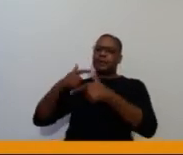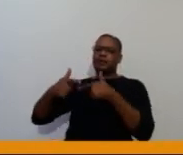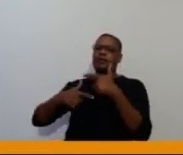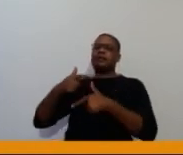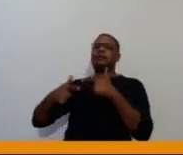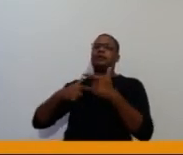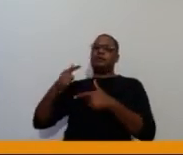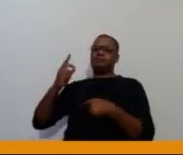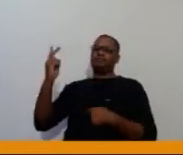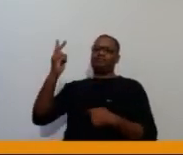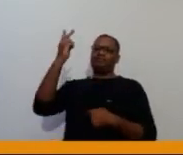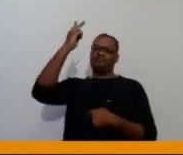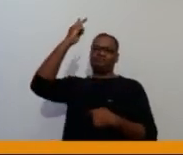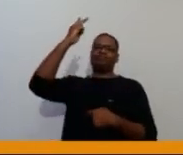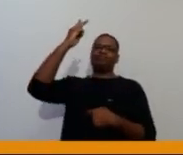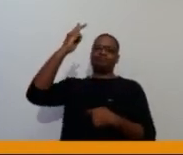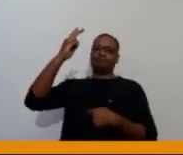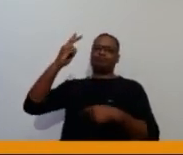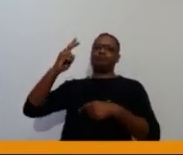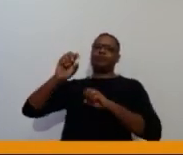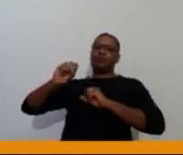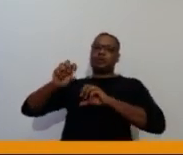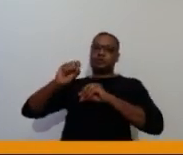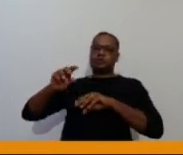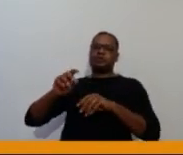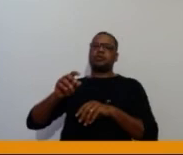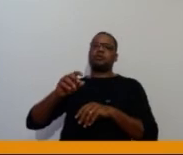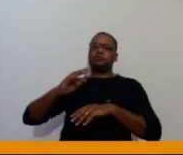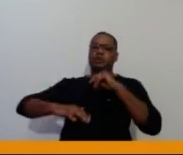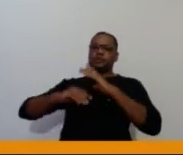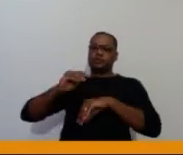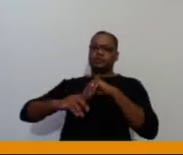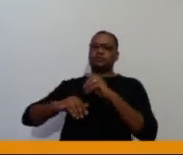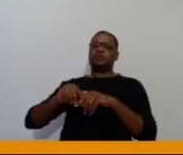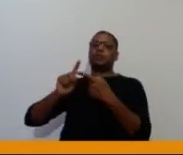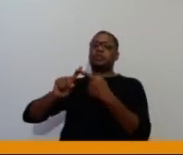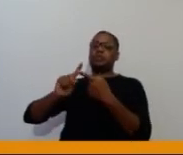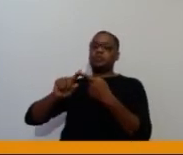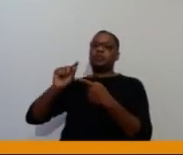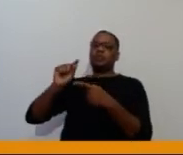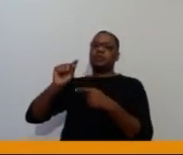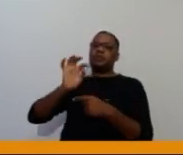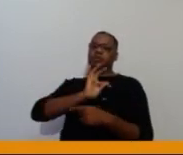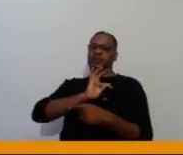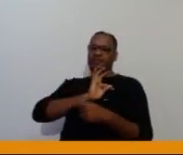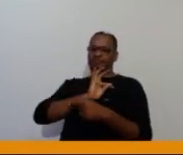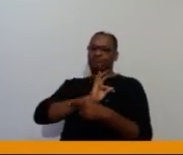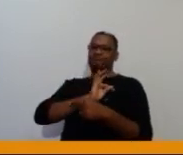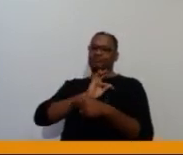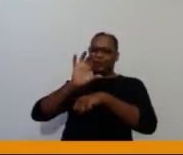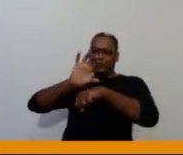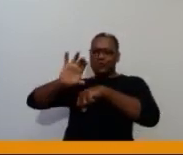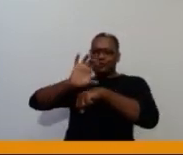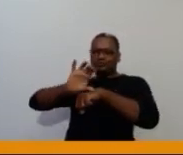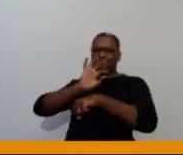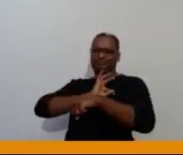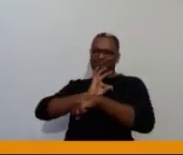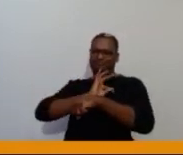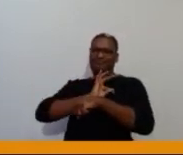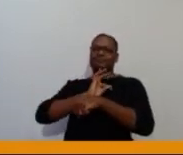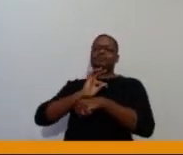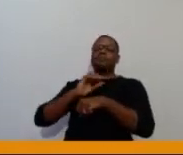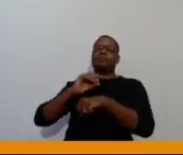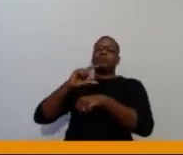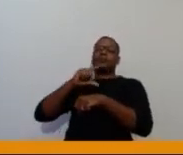para o profissional, né? No caso do técnico, falando também um pouquinho mais também sobre essa perspectiva do quanto que a educação